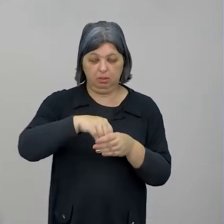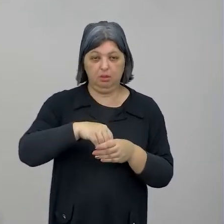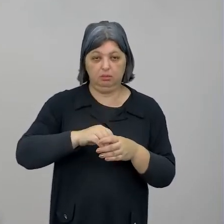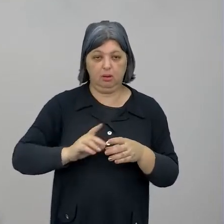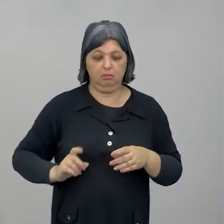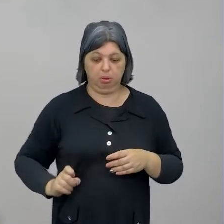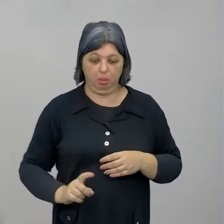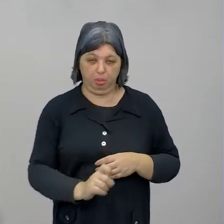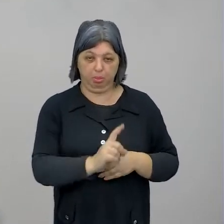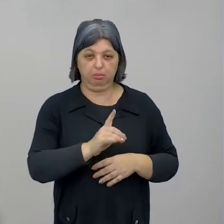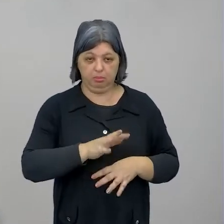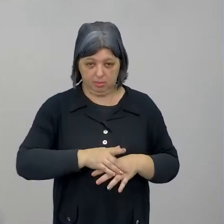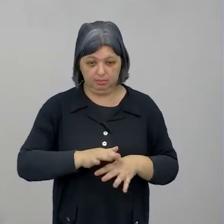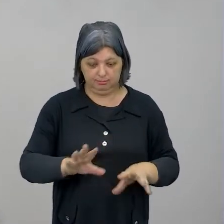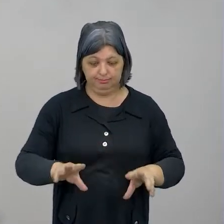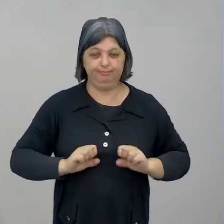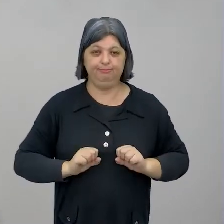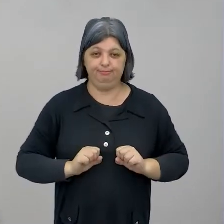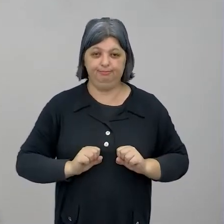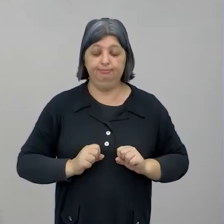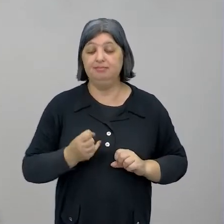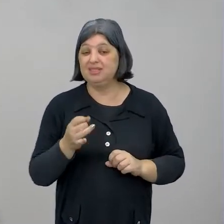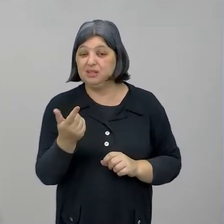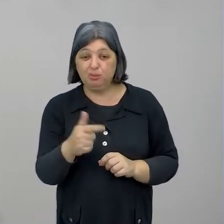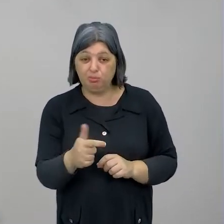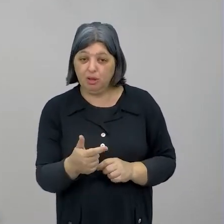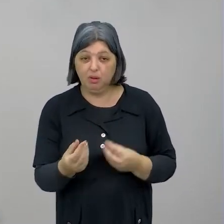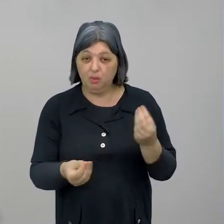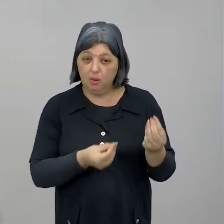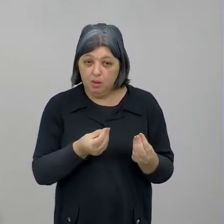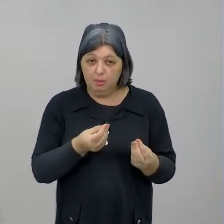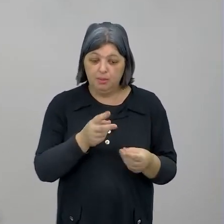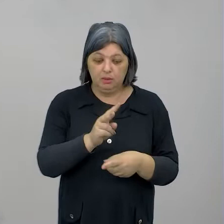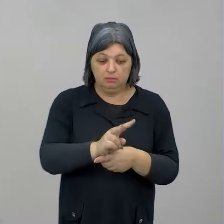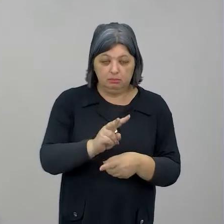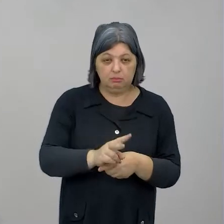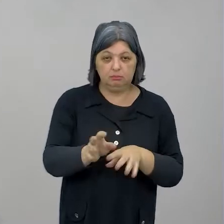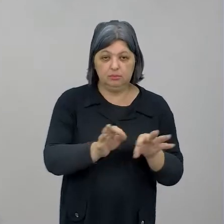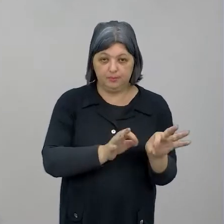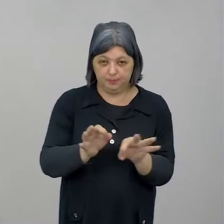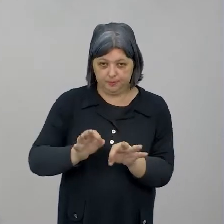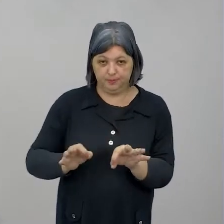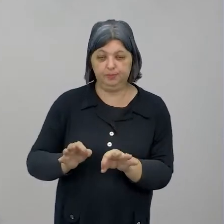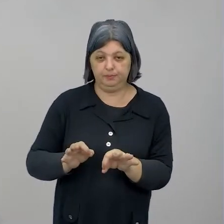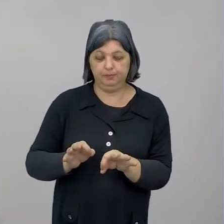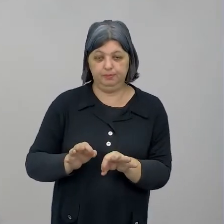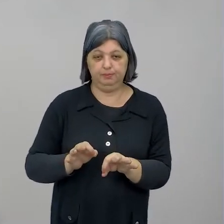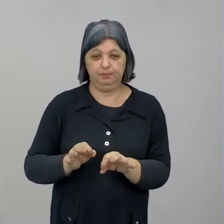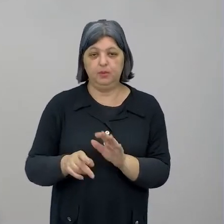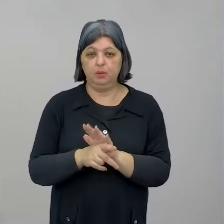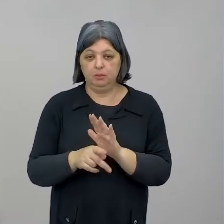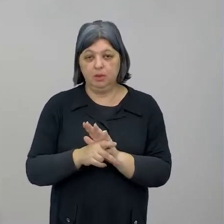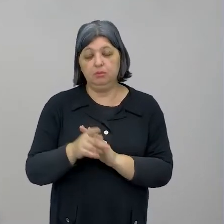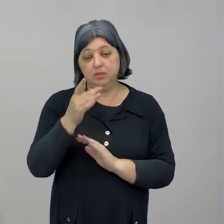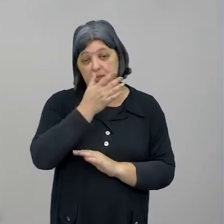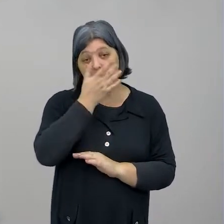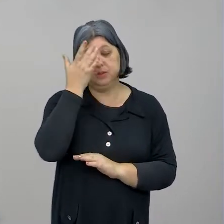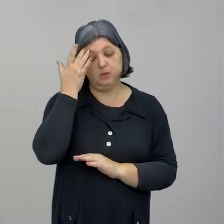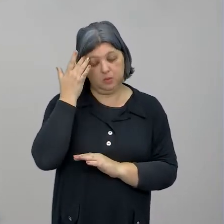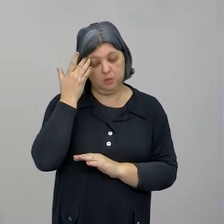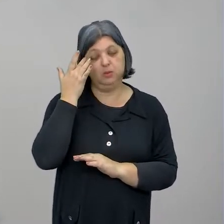um tratamento de água adequado, então é muito provável que essas pessoas vão acabar